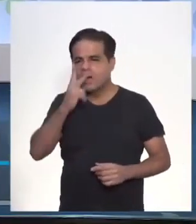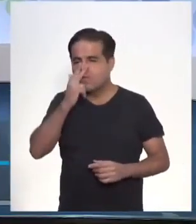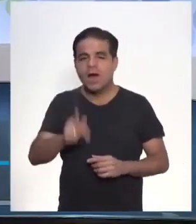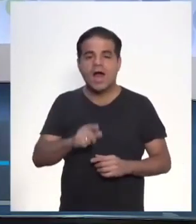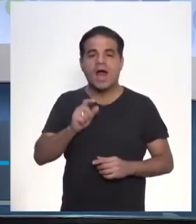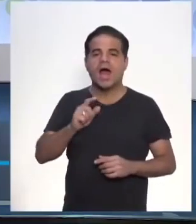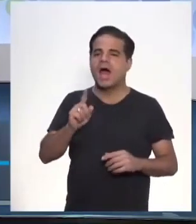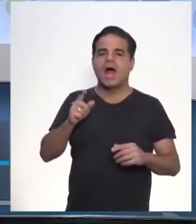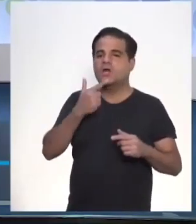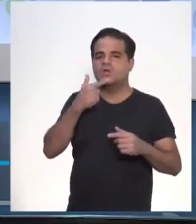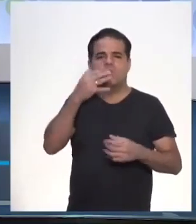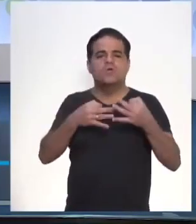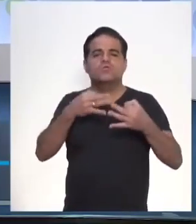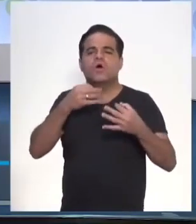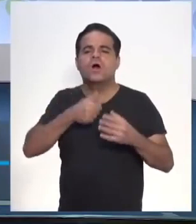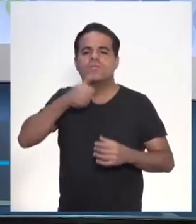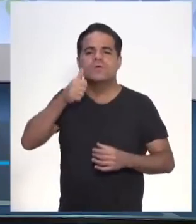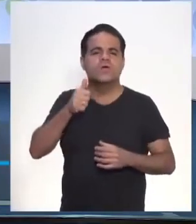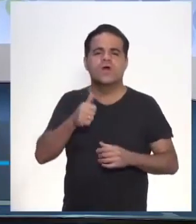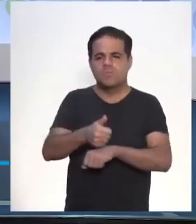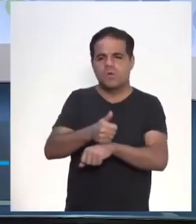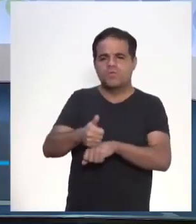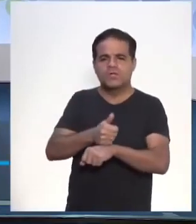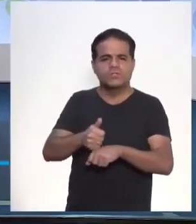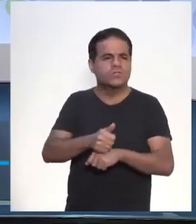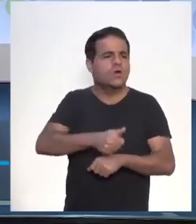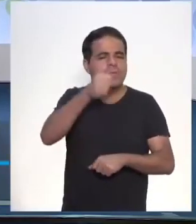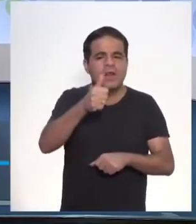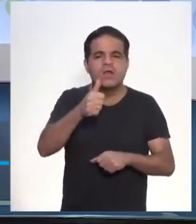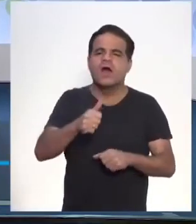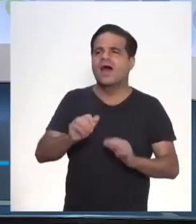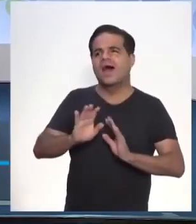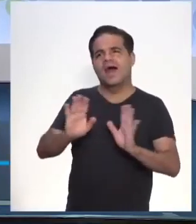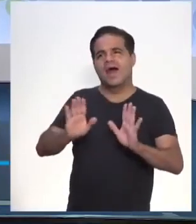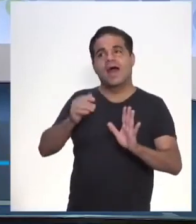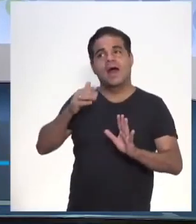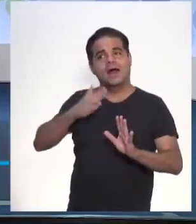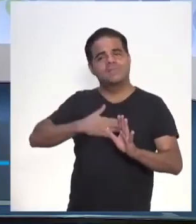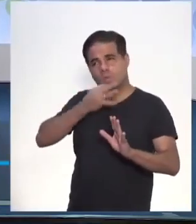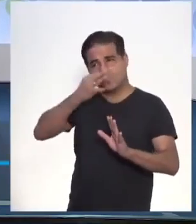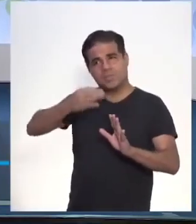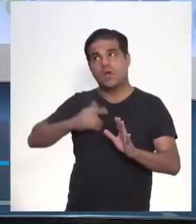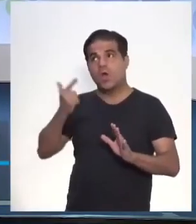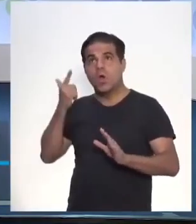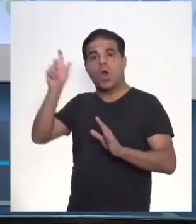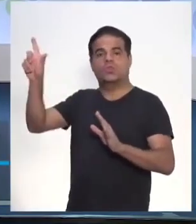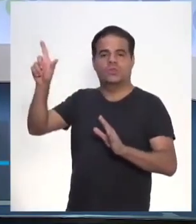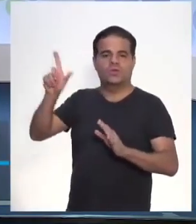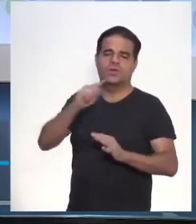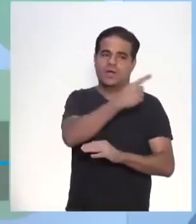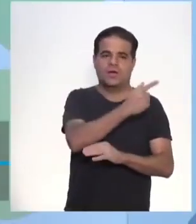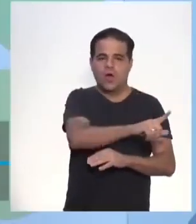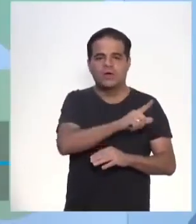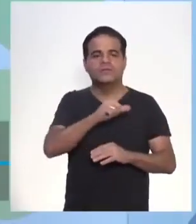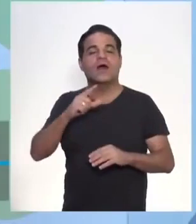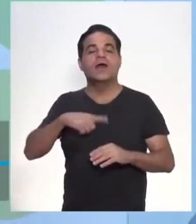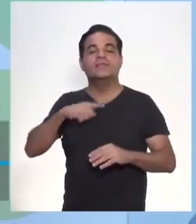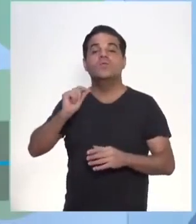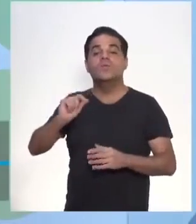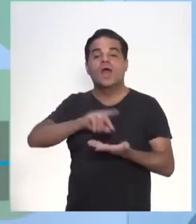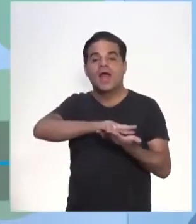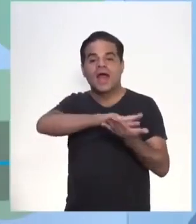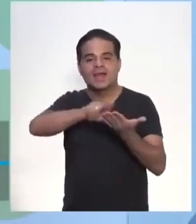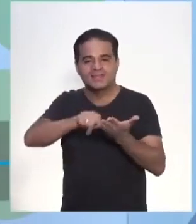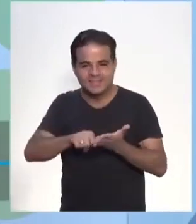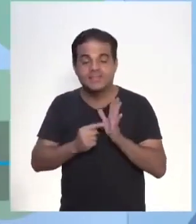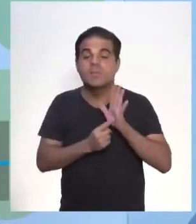melhor jogador do mundo, ou o melhor professor, todo mundo tem, mas para mim o melhor professor é tal. E aí sempre vem o quê? As características,